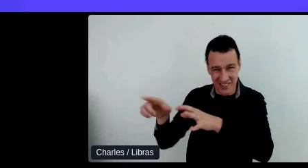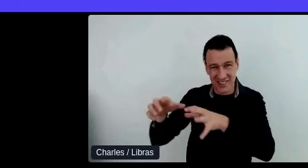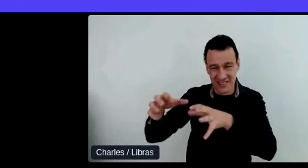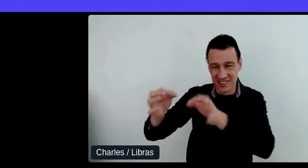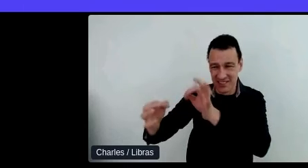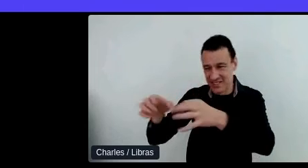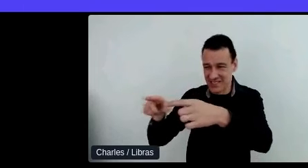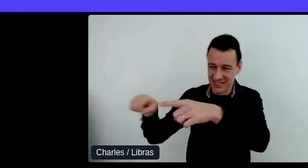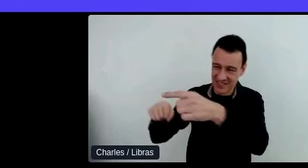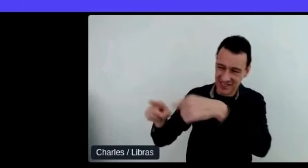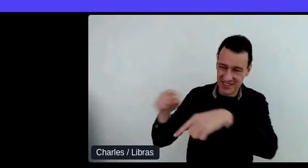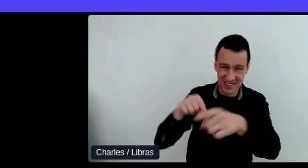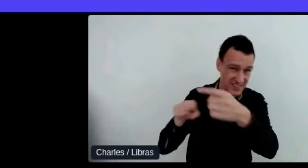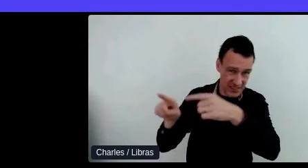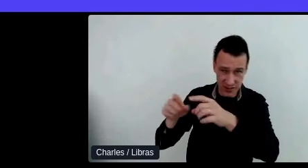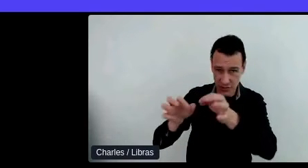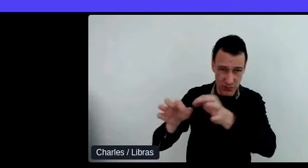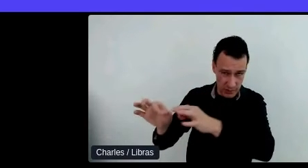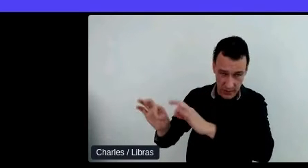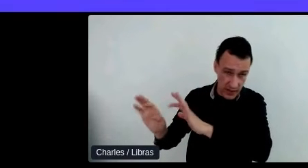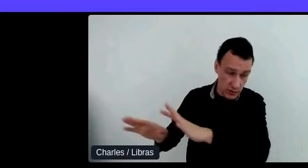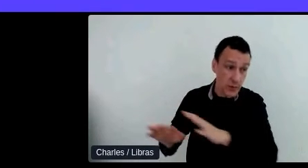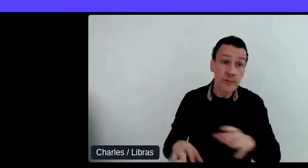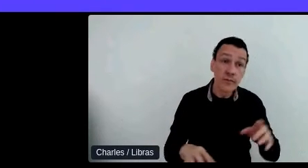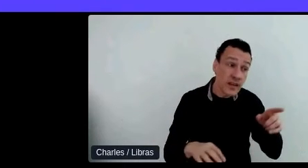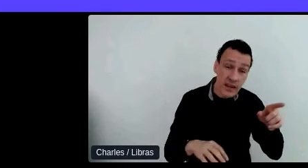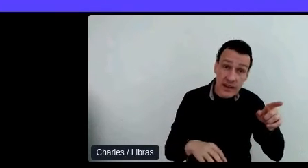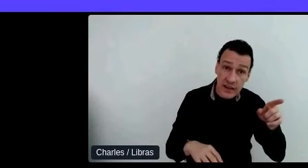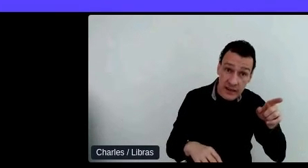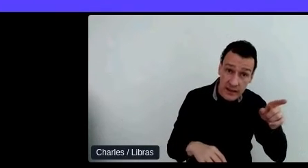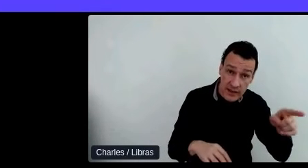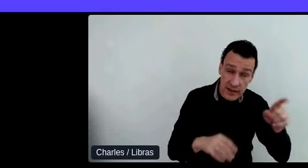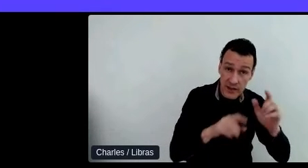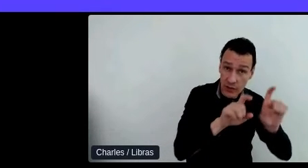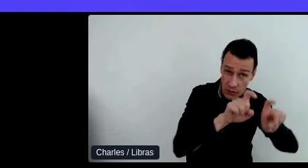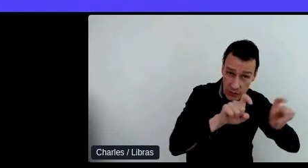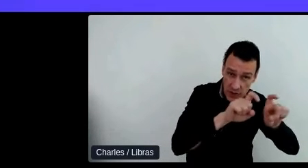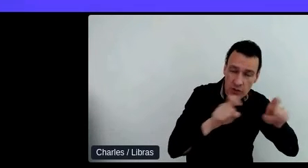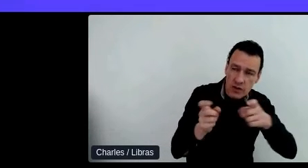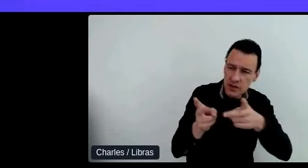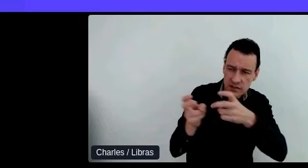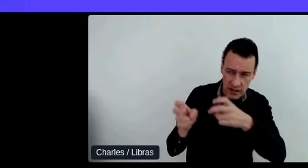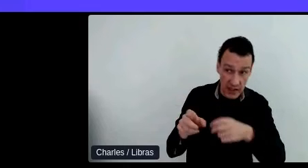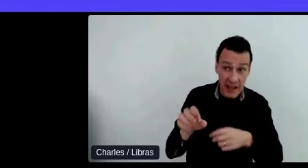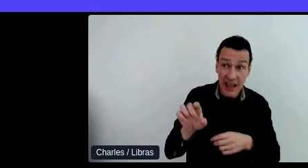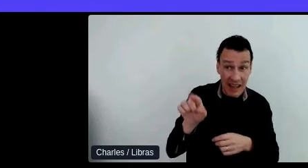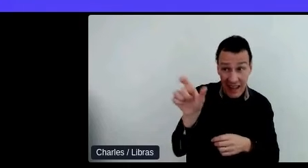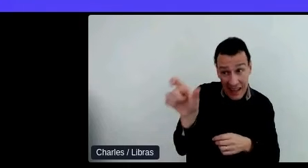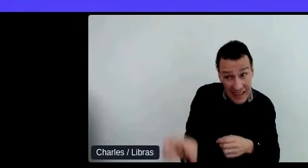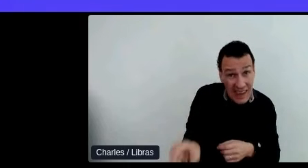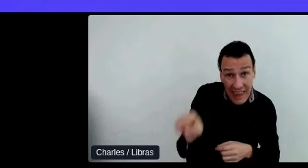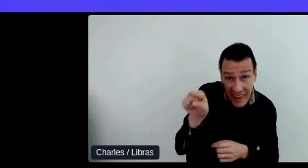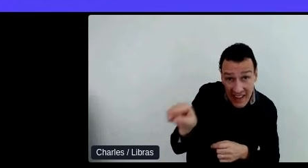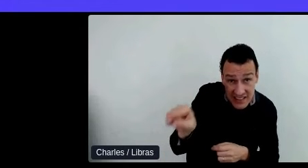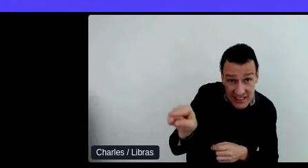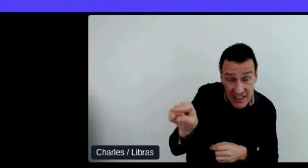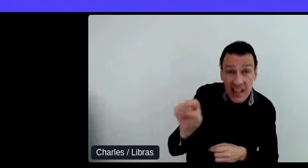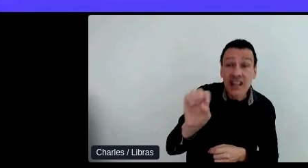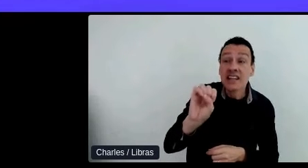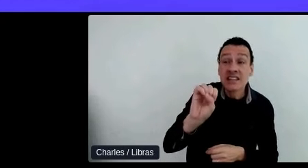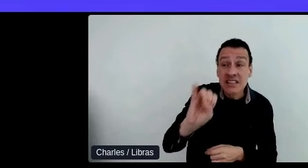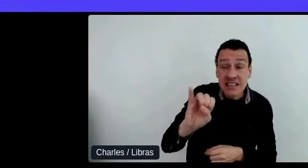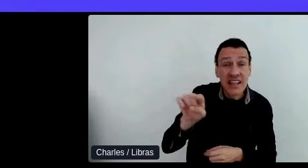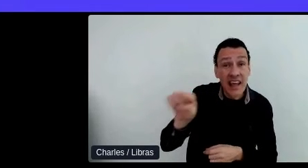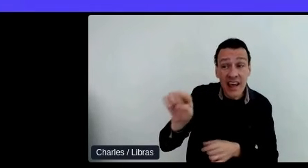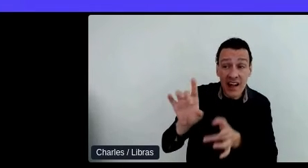de cometer um delito enquanto estava em liberdade nesse processo. E só que o que essa máquina ela fez